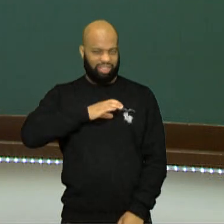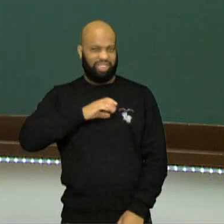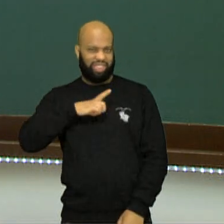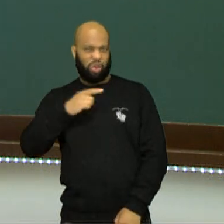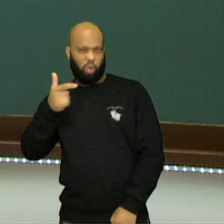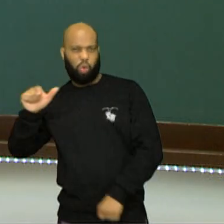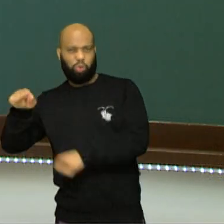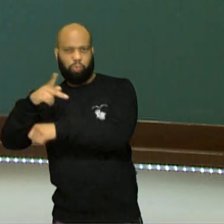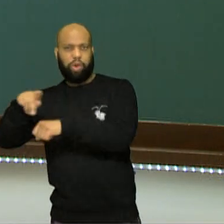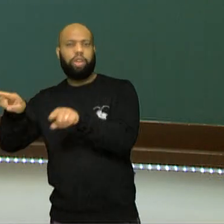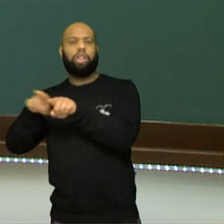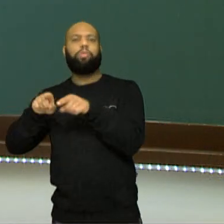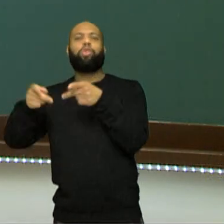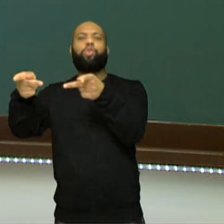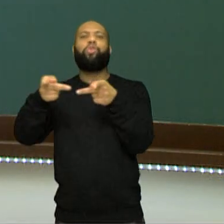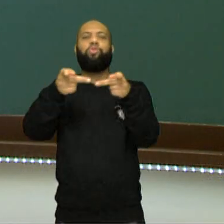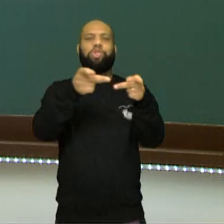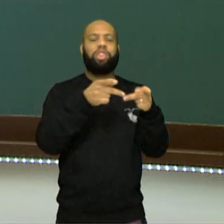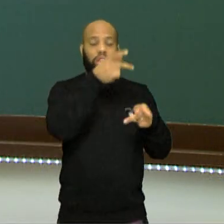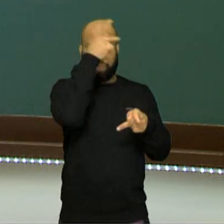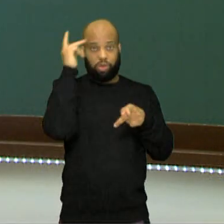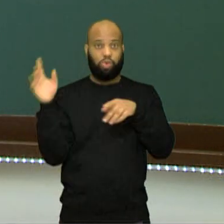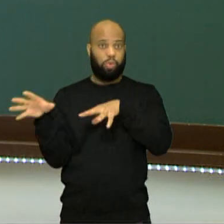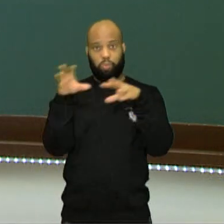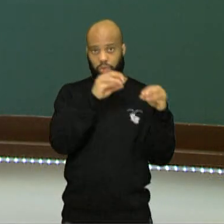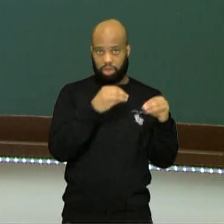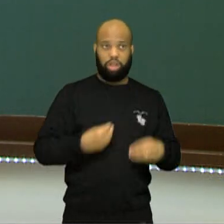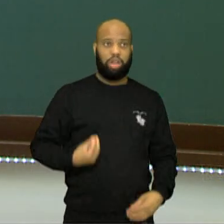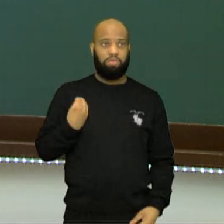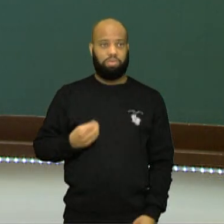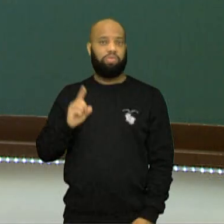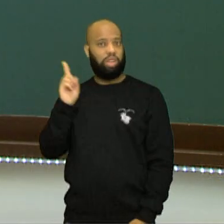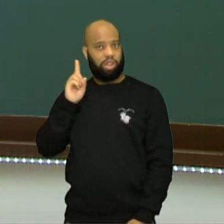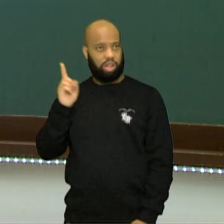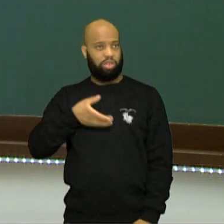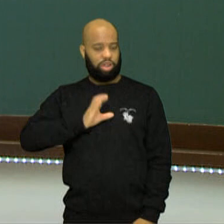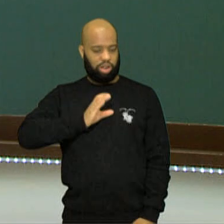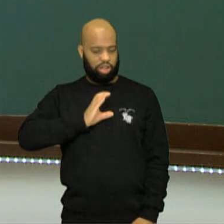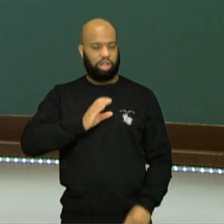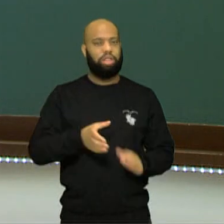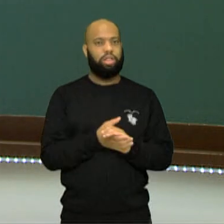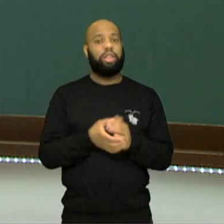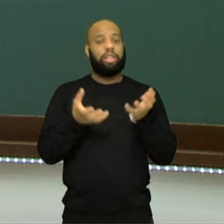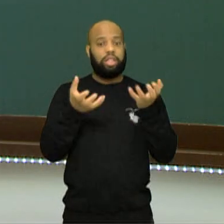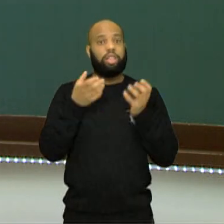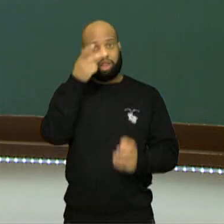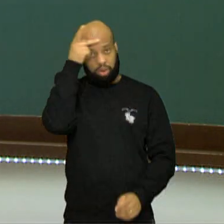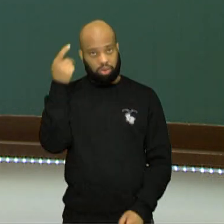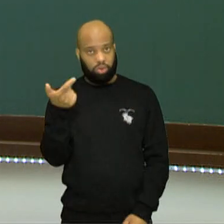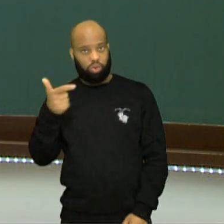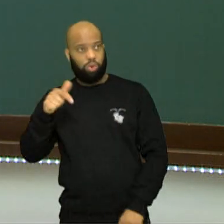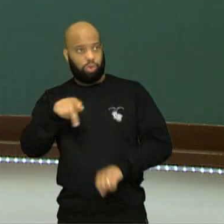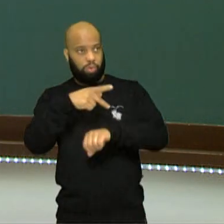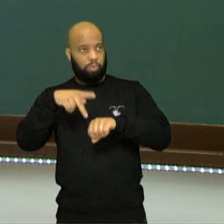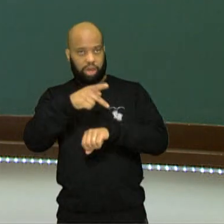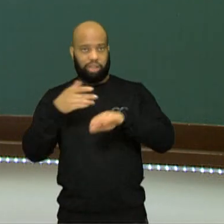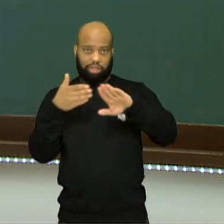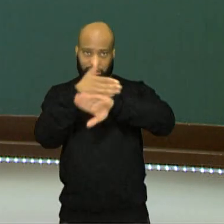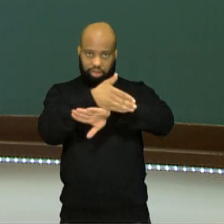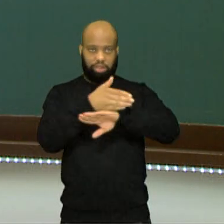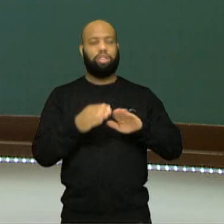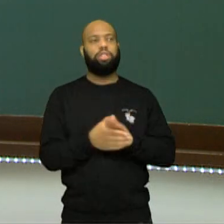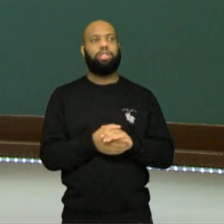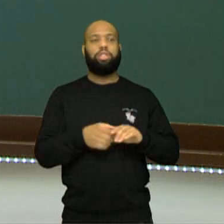europeus, por exemplo, que fazem campanhas de imigração, né? Então, muitas das vezes eles querem pessoas de outros países para poder ir para